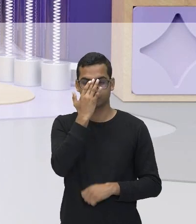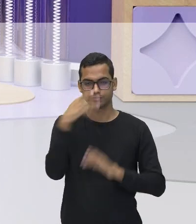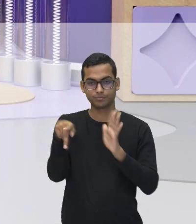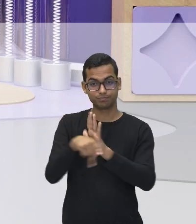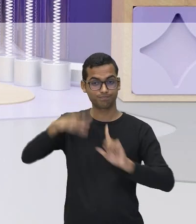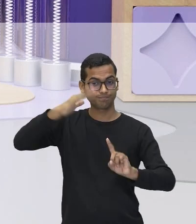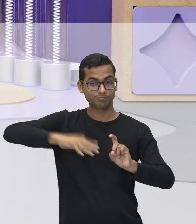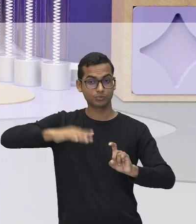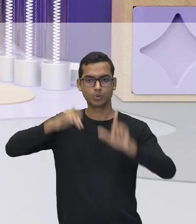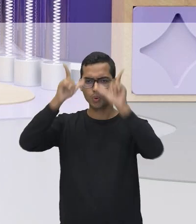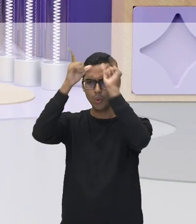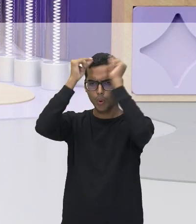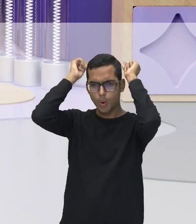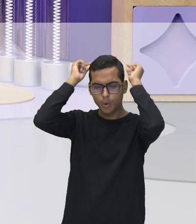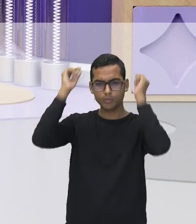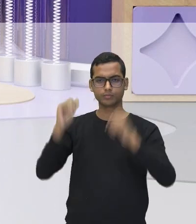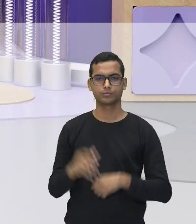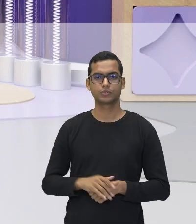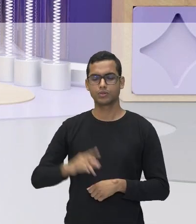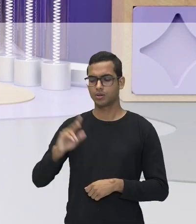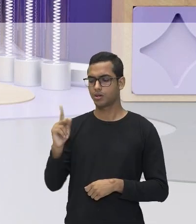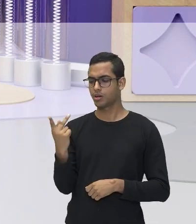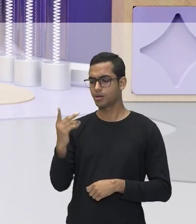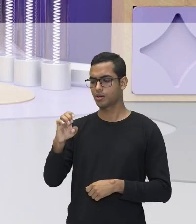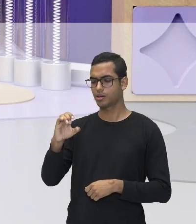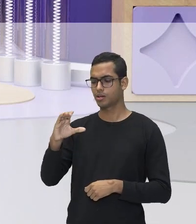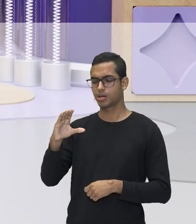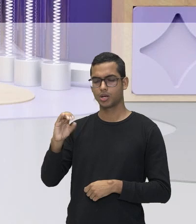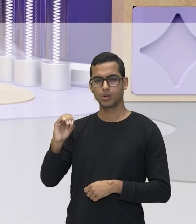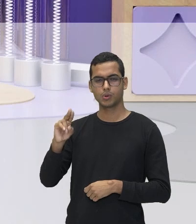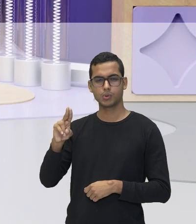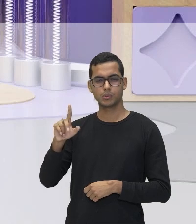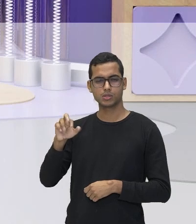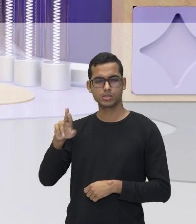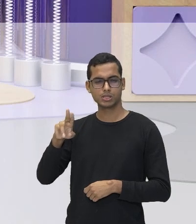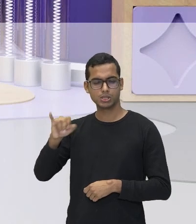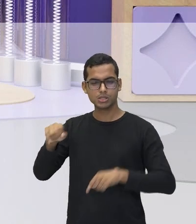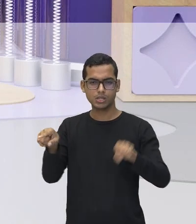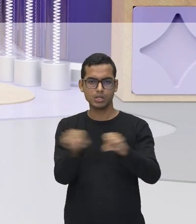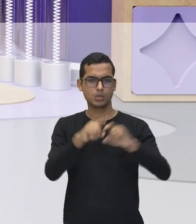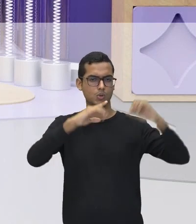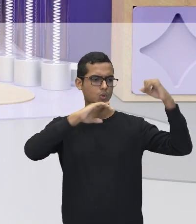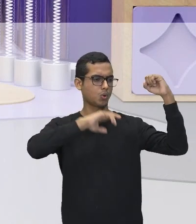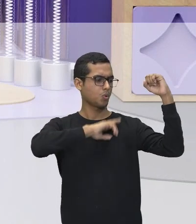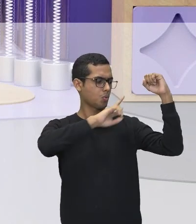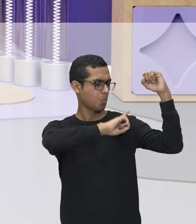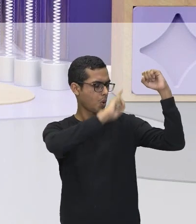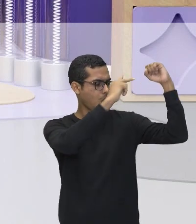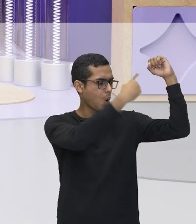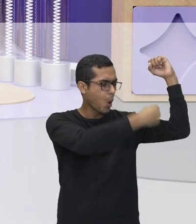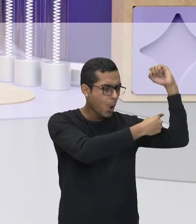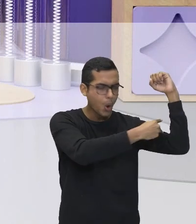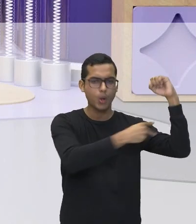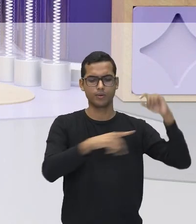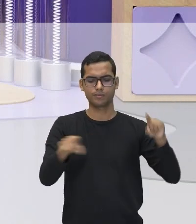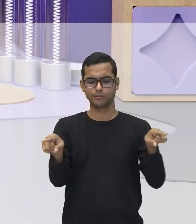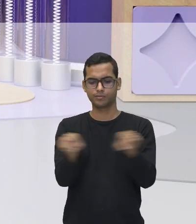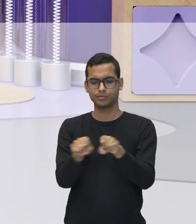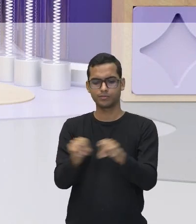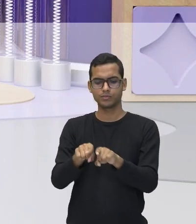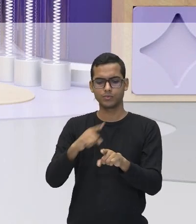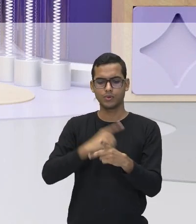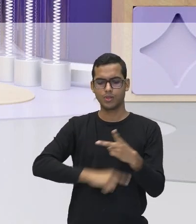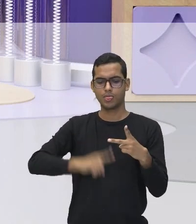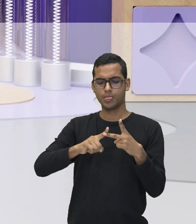gregos, Hércules, os heróis gregos, Hércules, Perseu, Teseu, que foram personagens